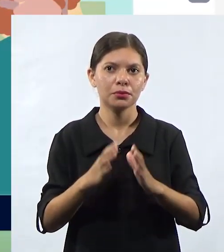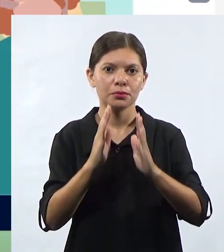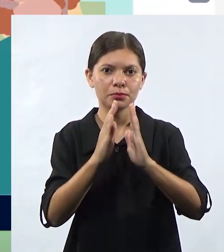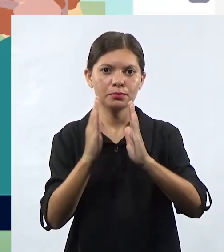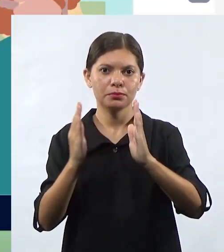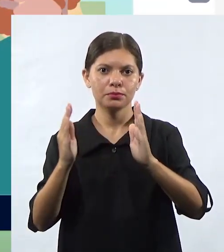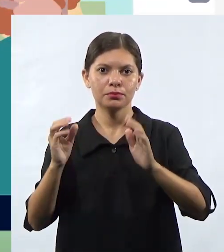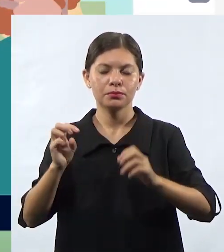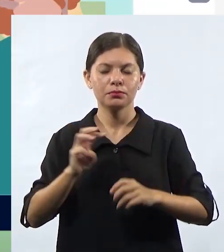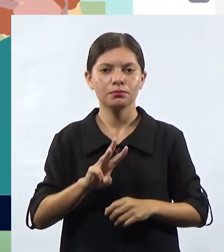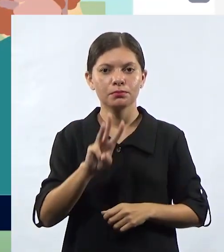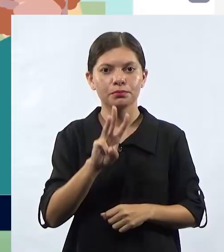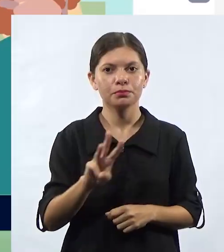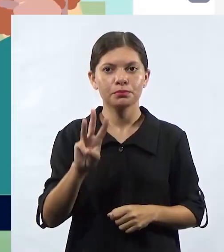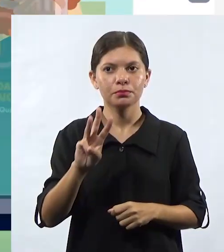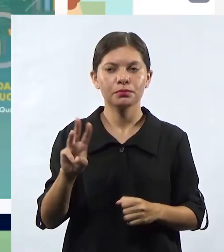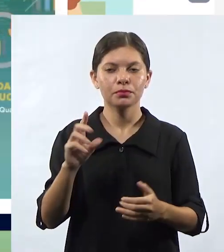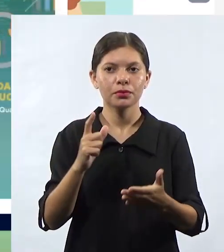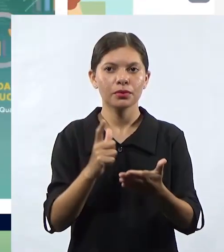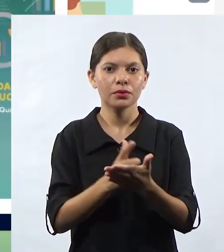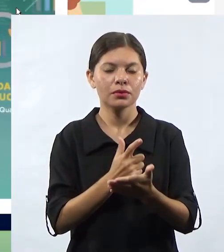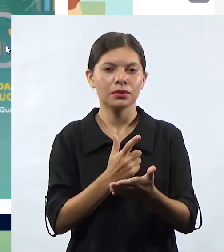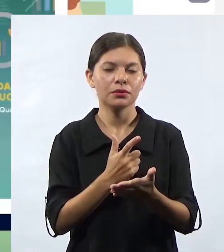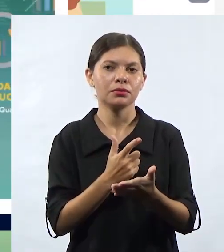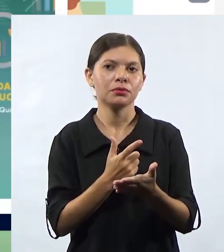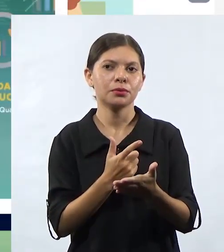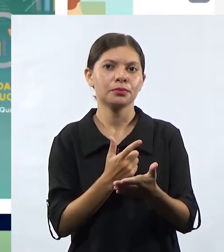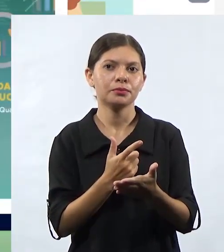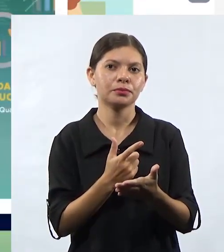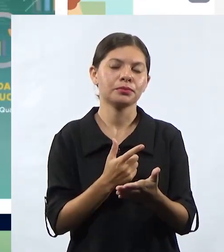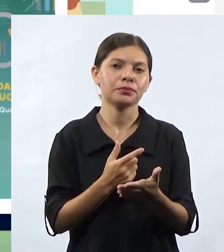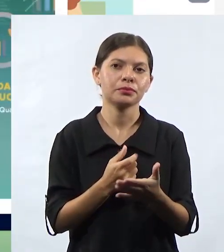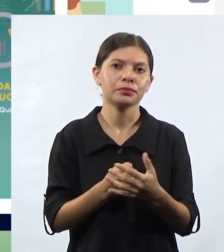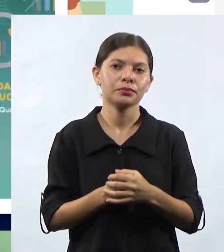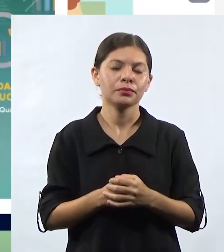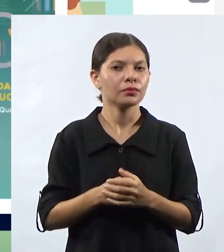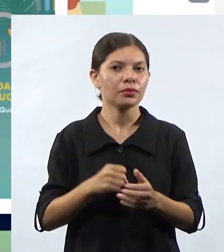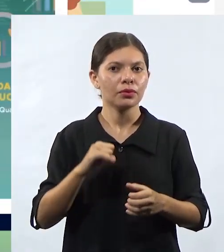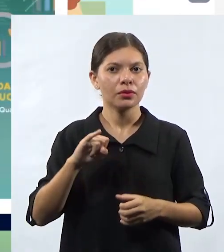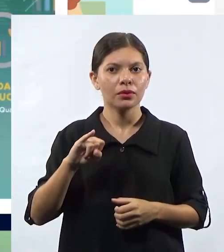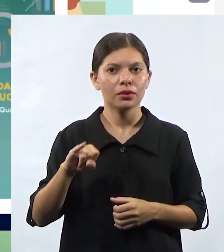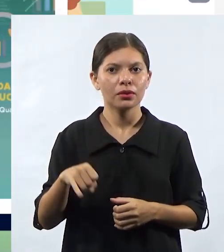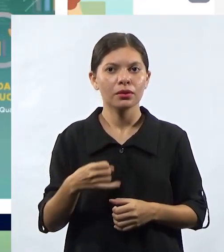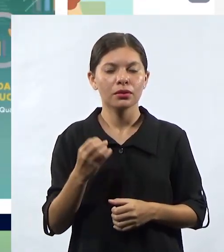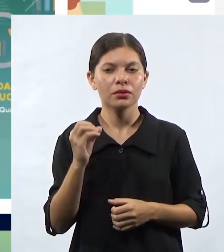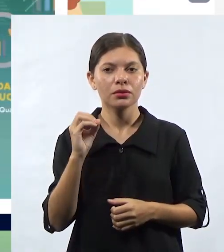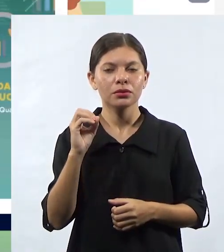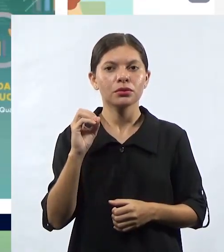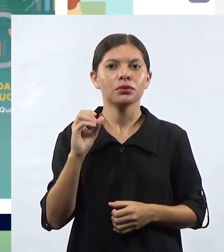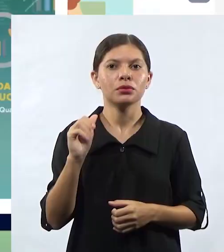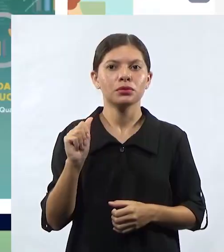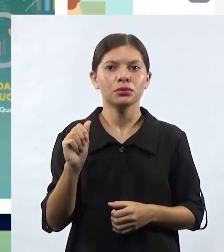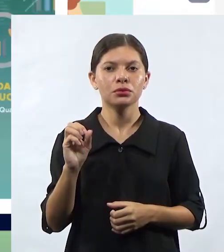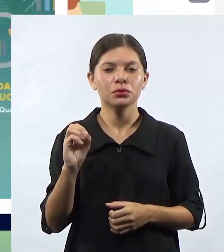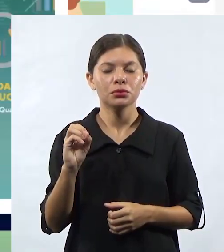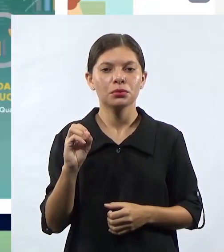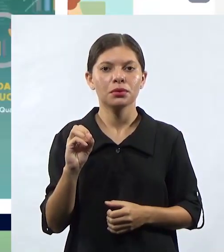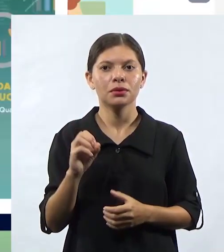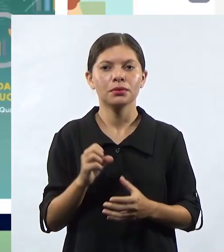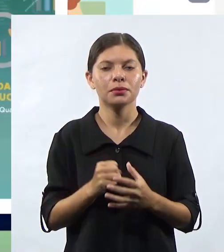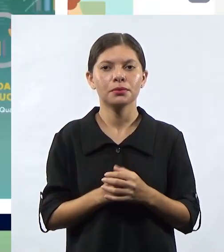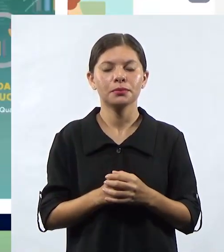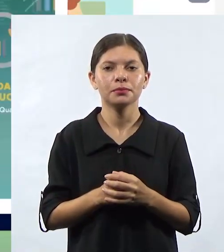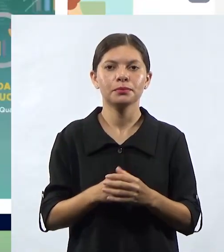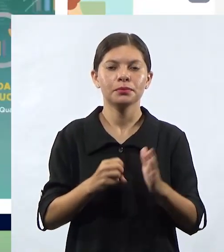né? E o livro do João Mata, que é Metodologia da Pesquisa em